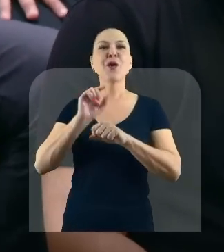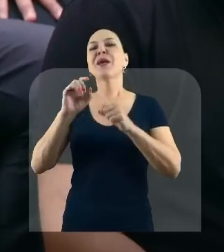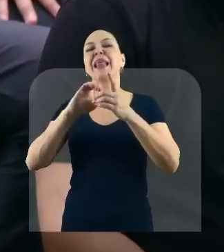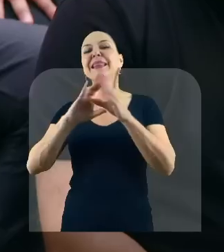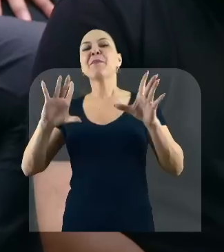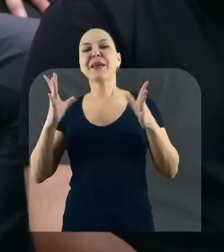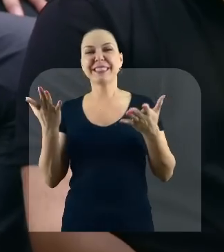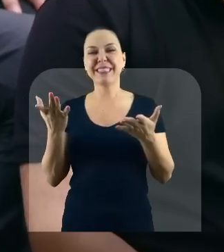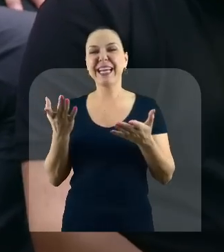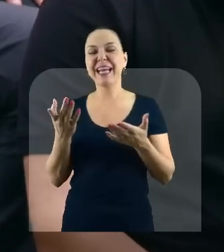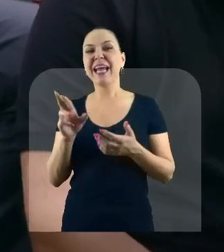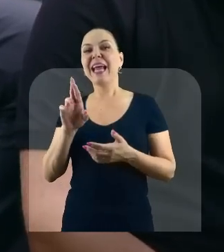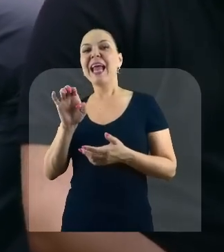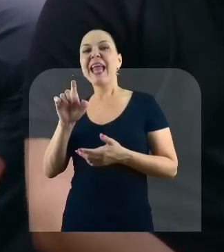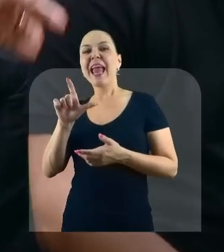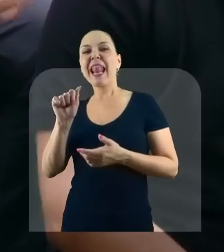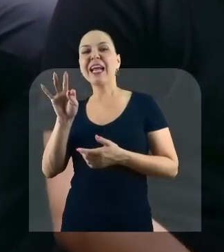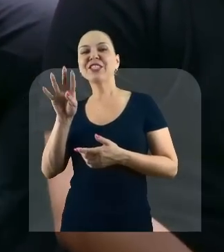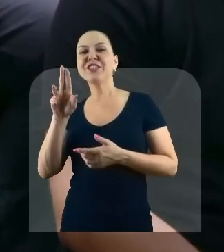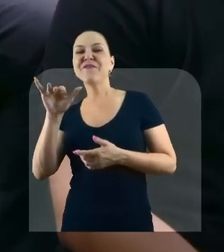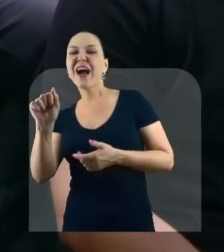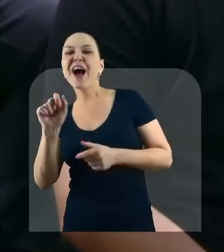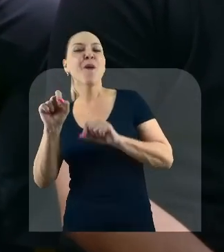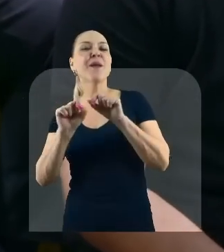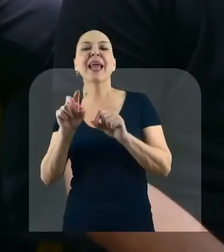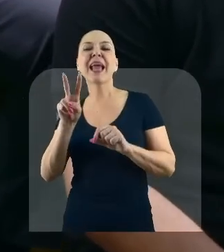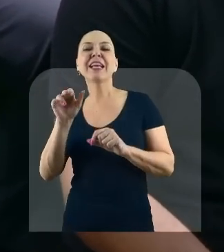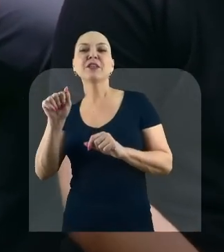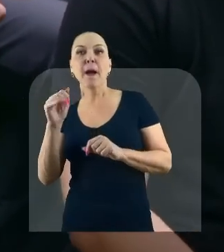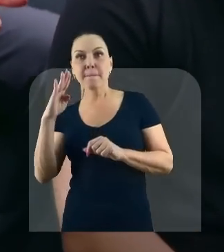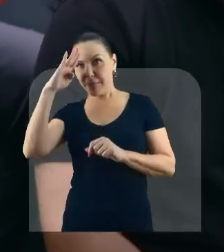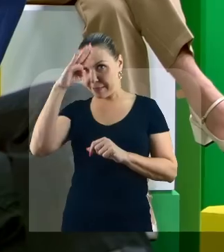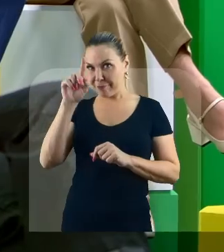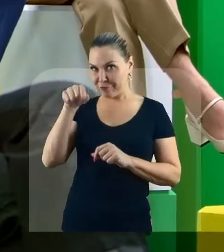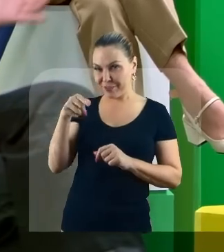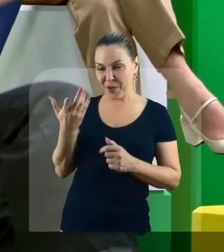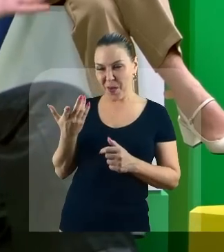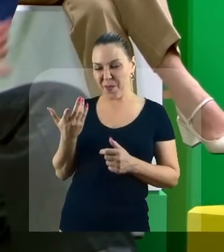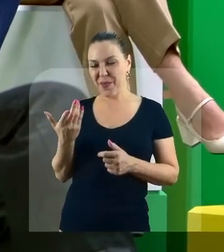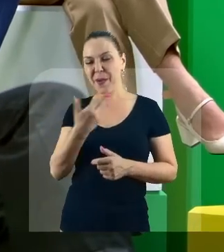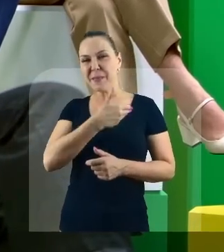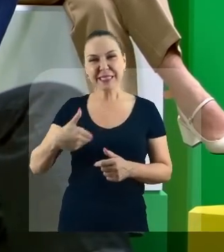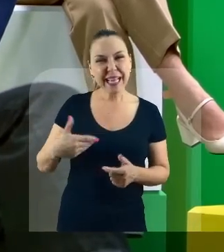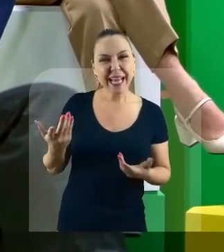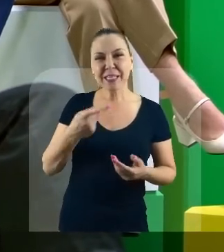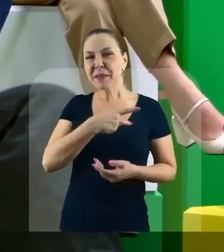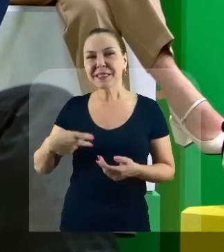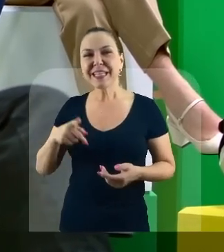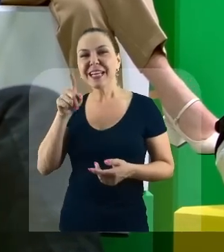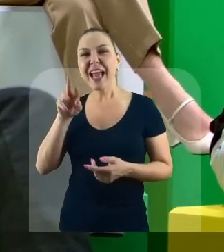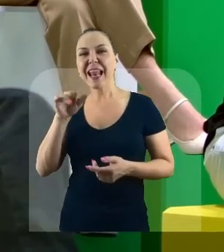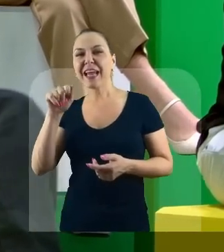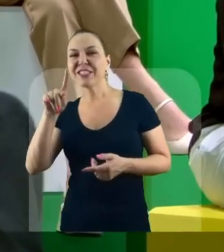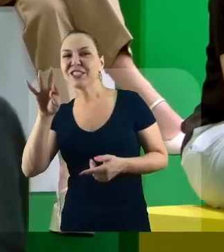democracia? Relativa. Se a democracia é relativa, o presidente é relativo? Oi, galera, agora é minha vez. Vez de